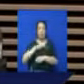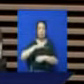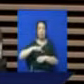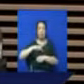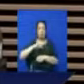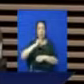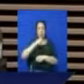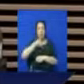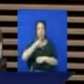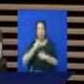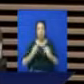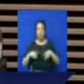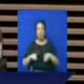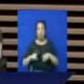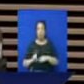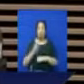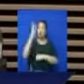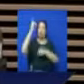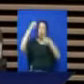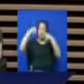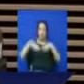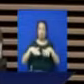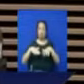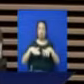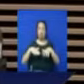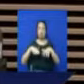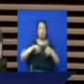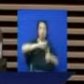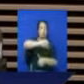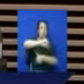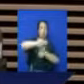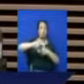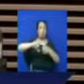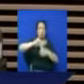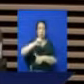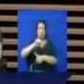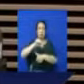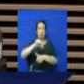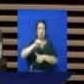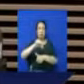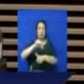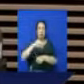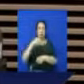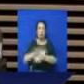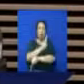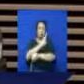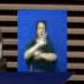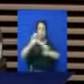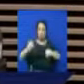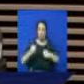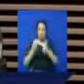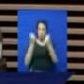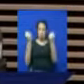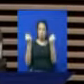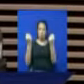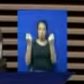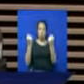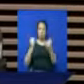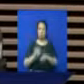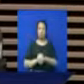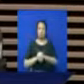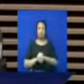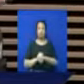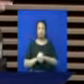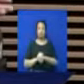de Deus uma bênção, ela vai fazer mudanças além das nossas forças e além das nossas possibilidades. Eu não